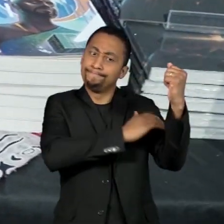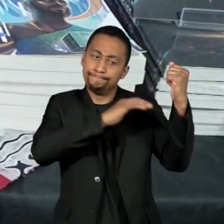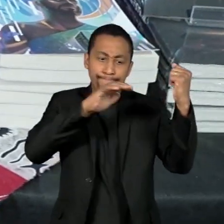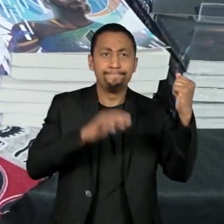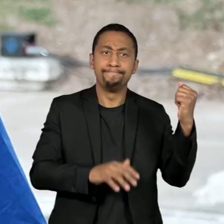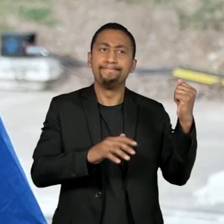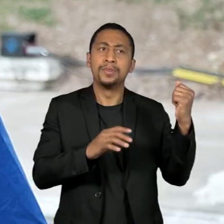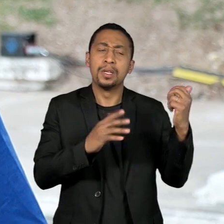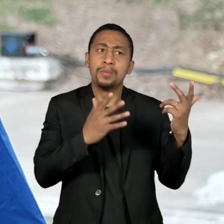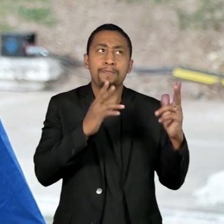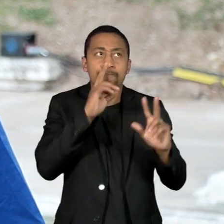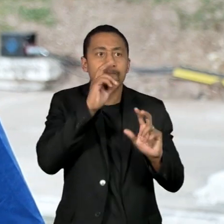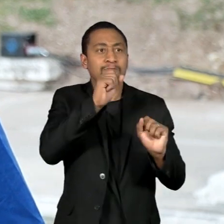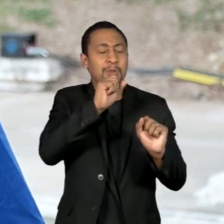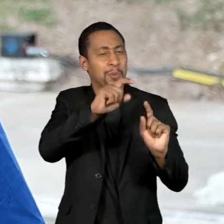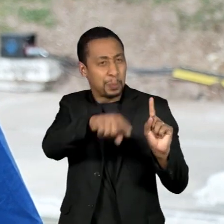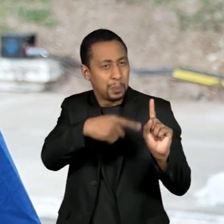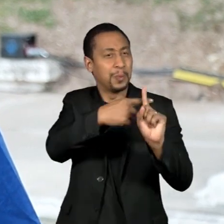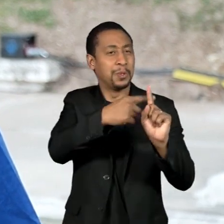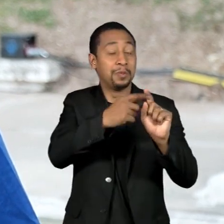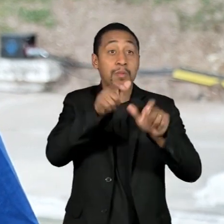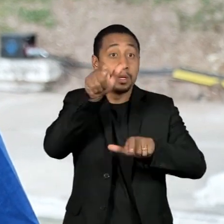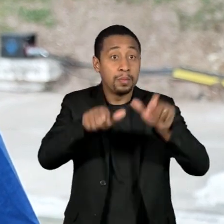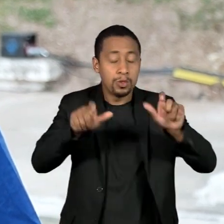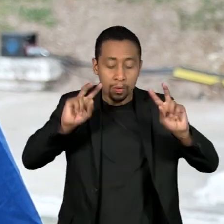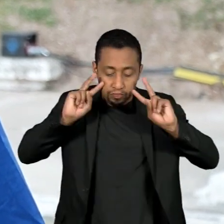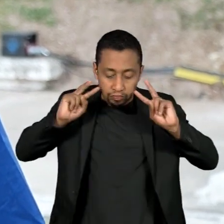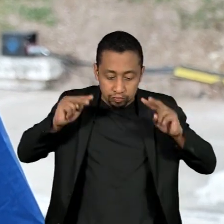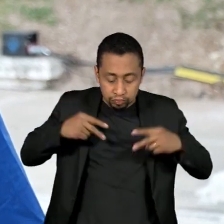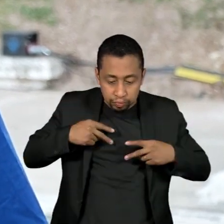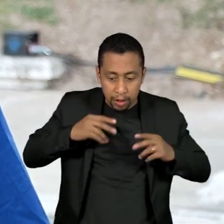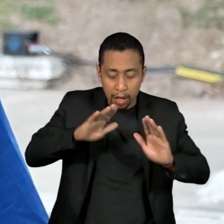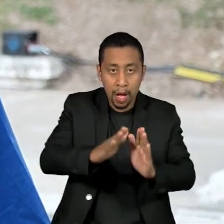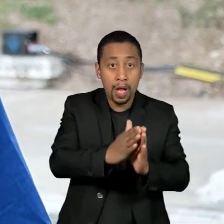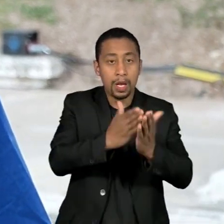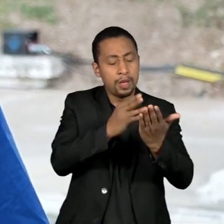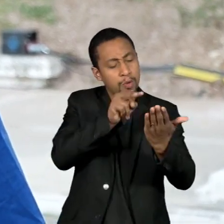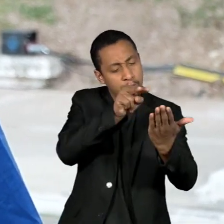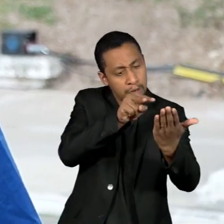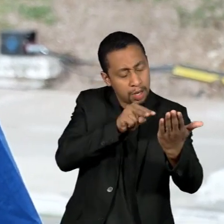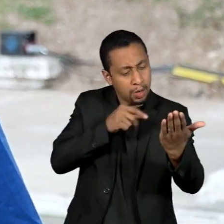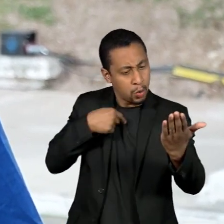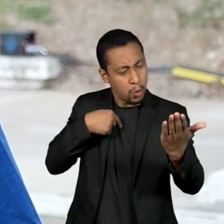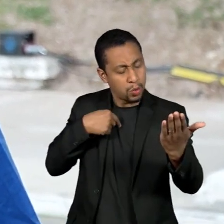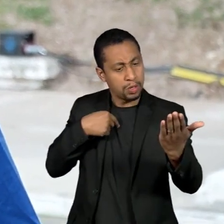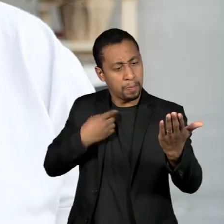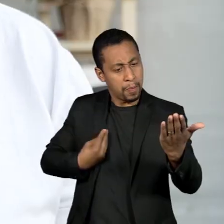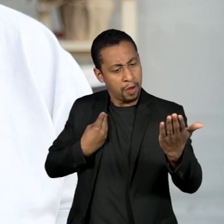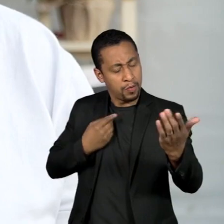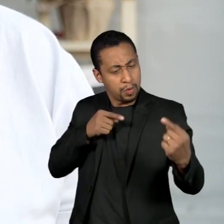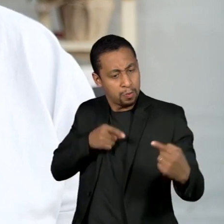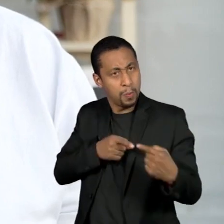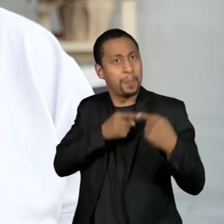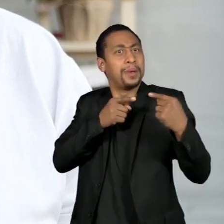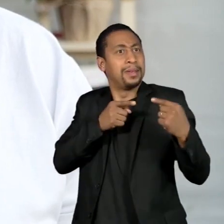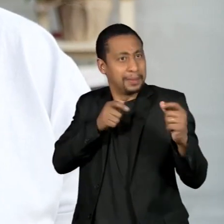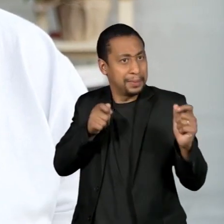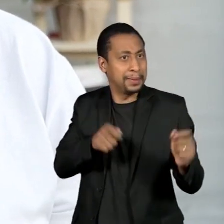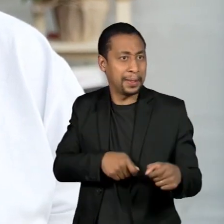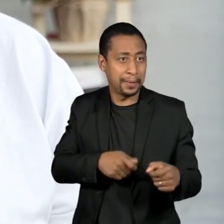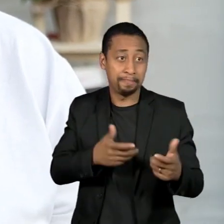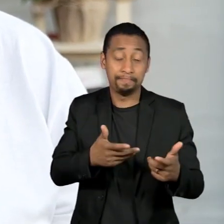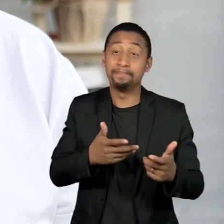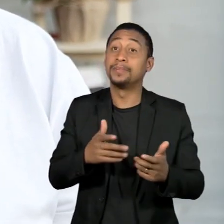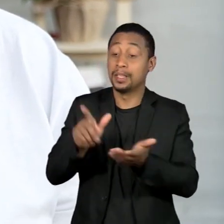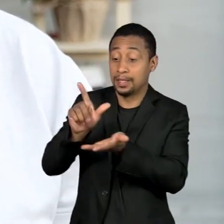positiva dos leitores se veem, né, dentro dessas histórias, dentro desses contos. Ela é um dos